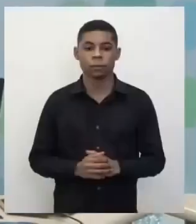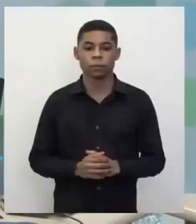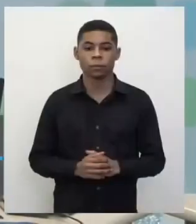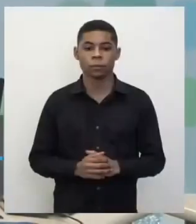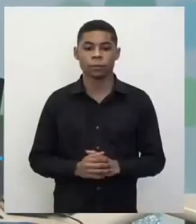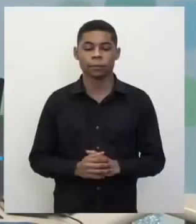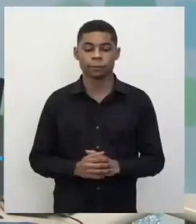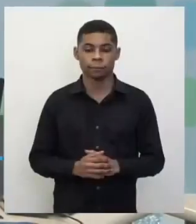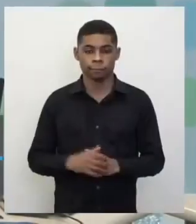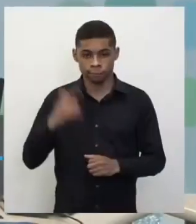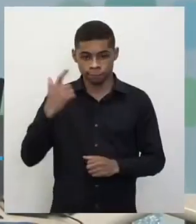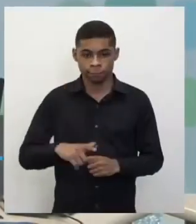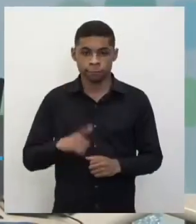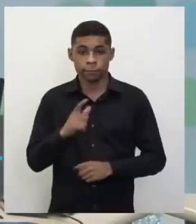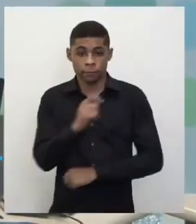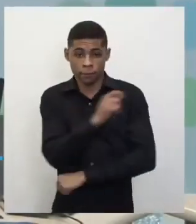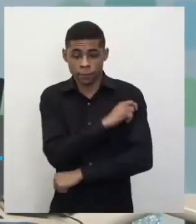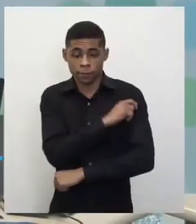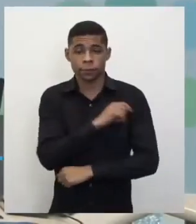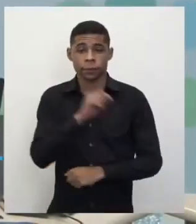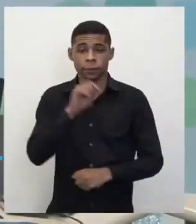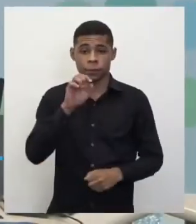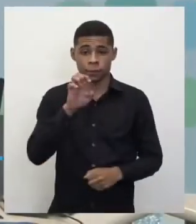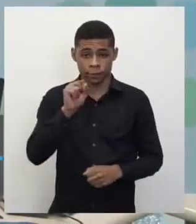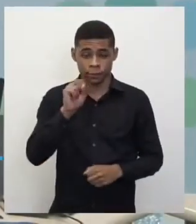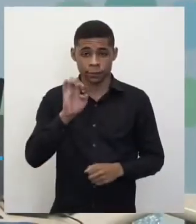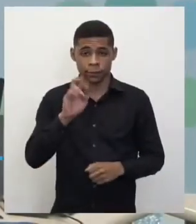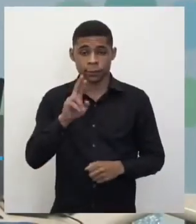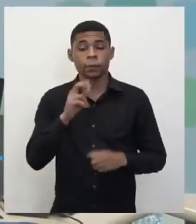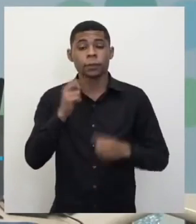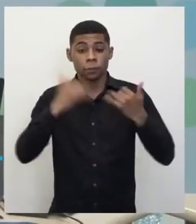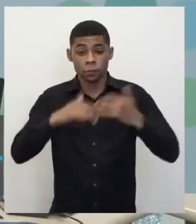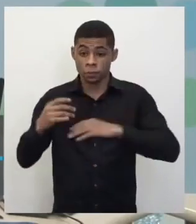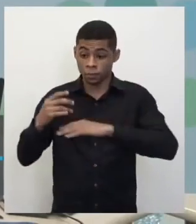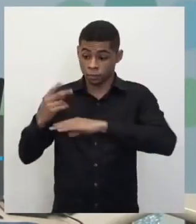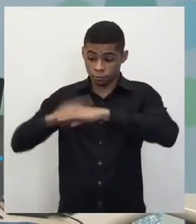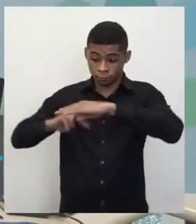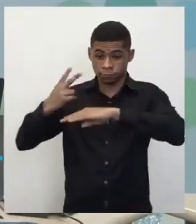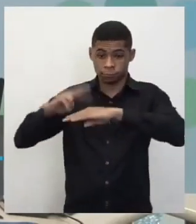Vamos lá, então. A aluna Esther disse que alterna,